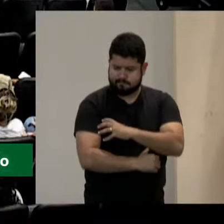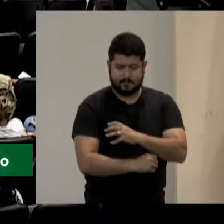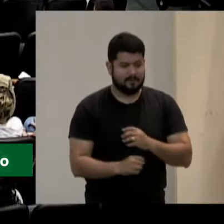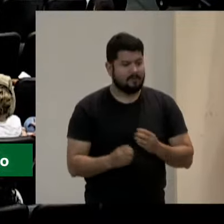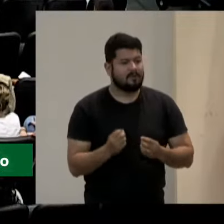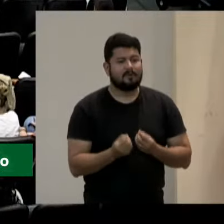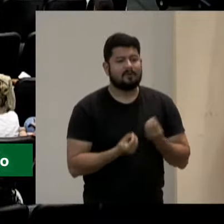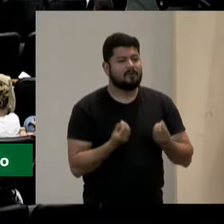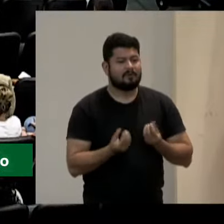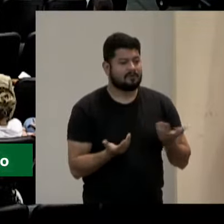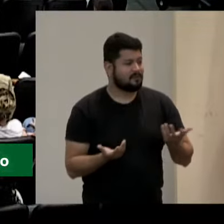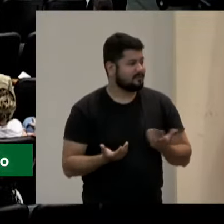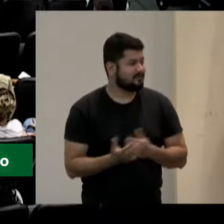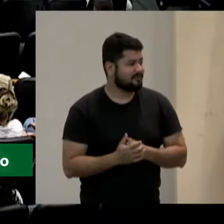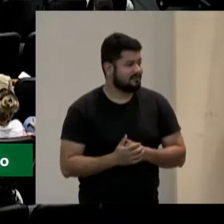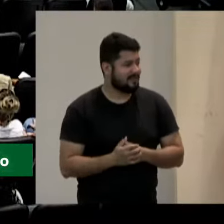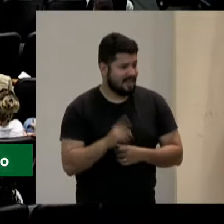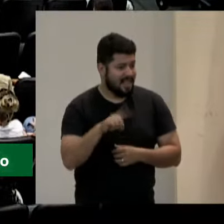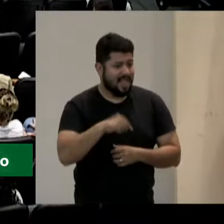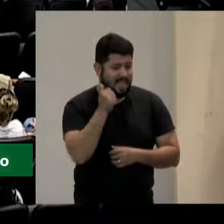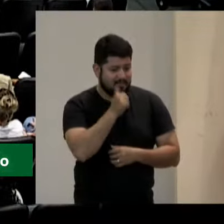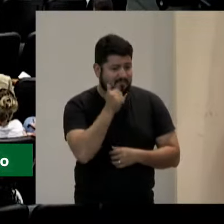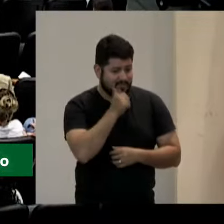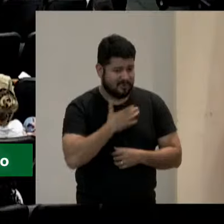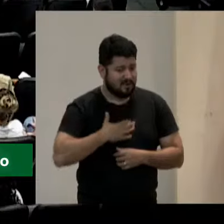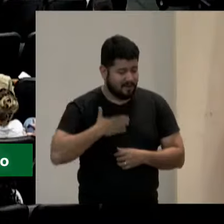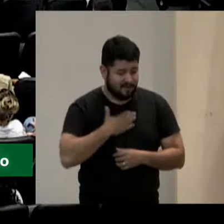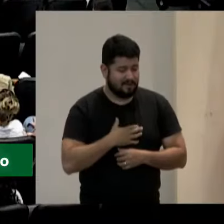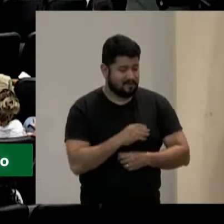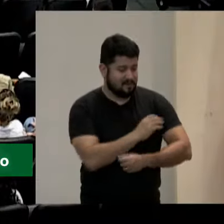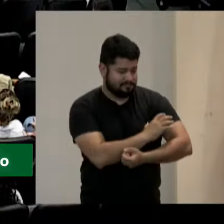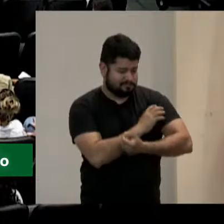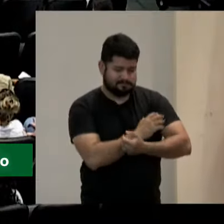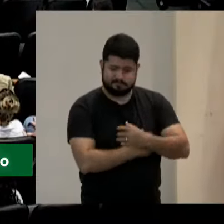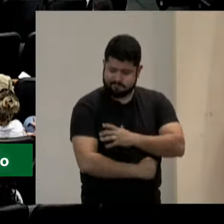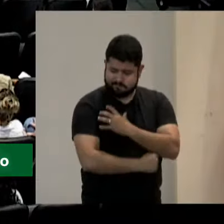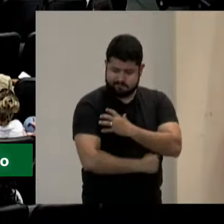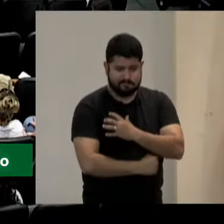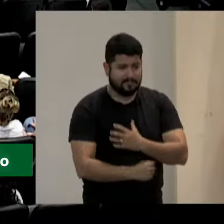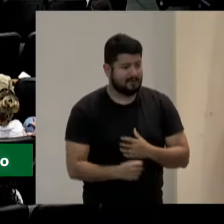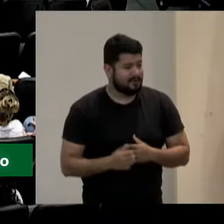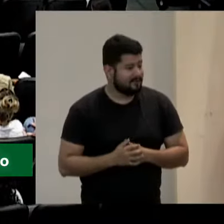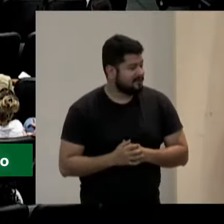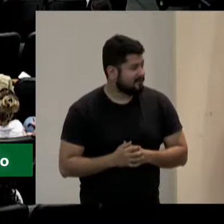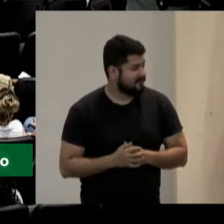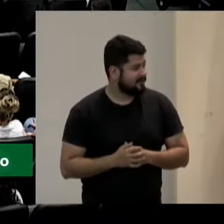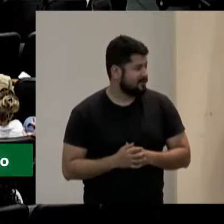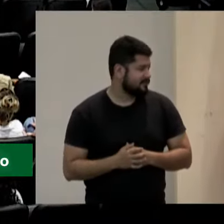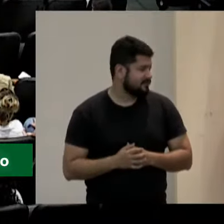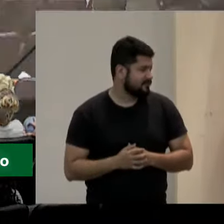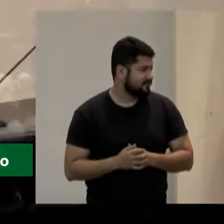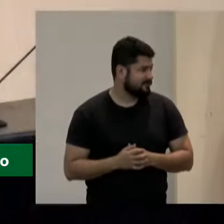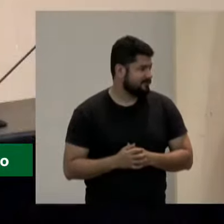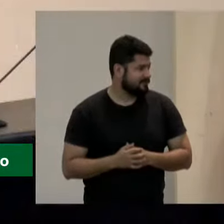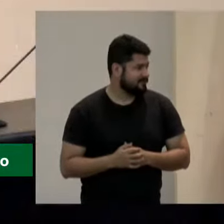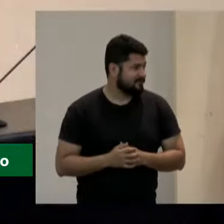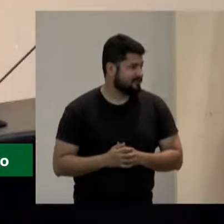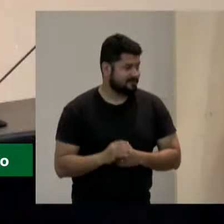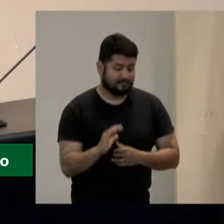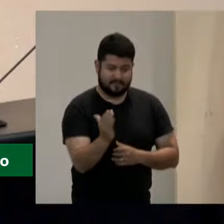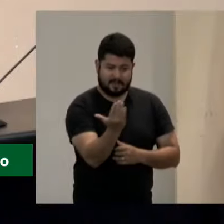É que as meninas gostam, bombadinho, eu quero bombadinho. Então foi bombadinho, Sebastião. Aí eu coloquei os braços e fui para frente do espelho. Quando eu me vi